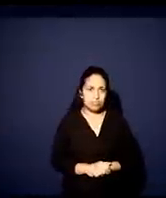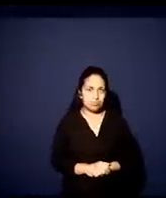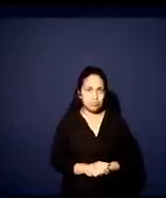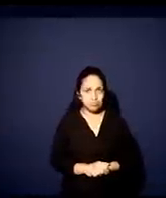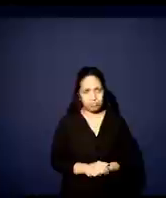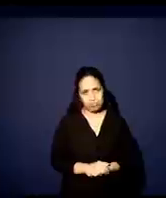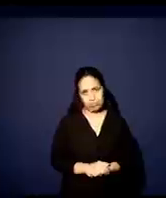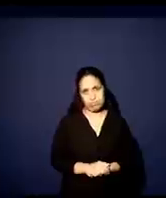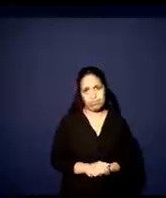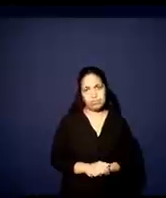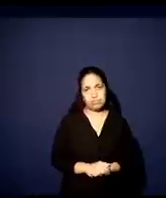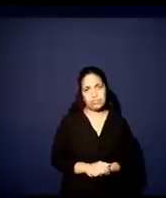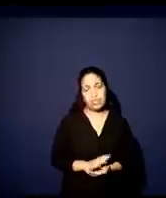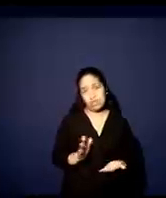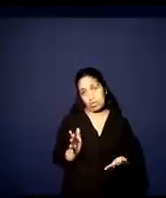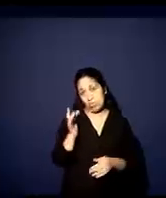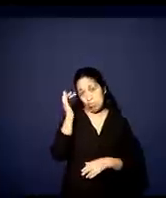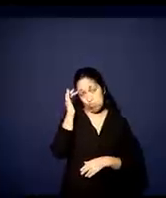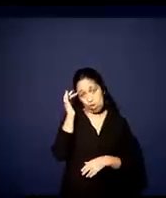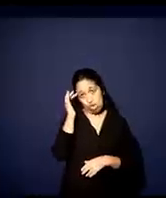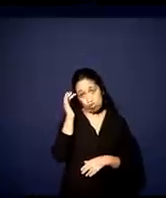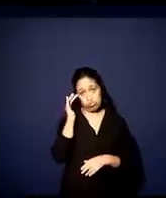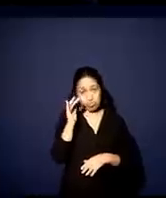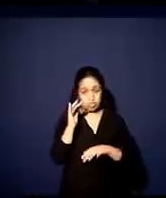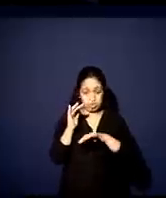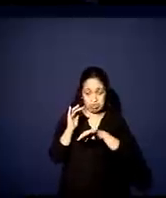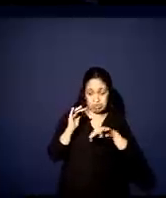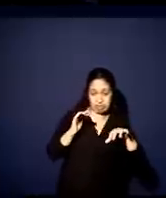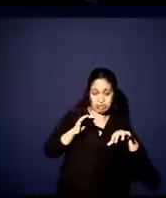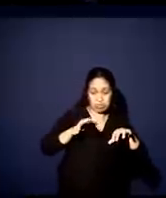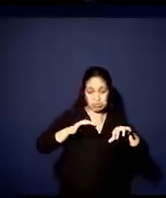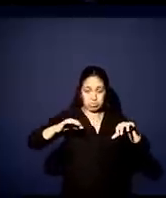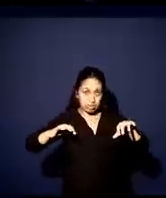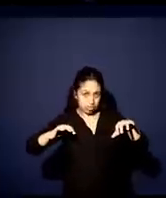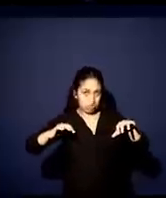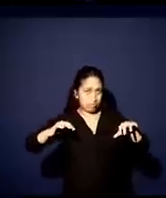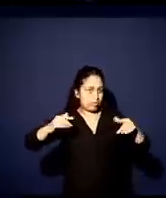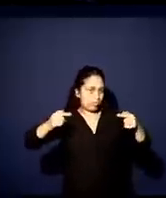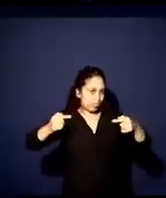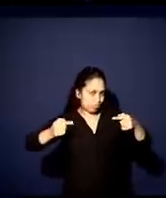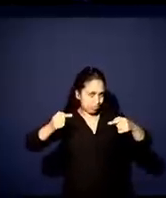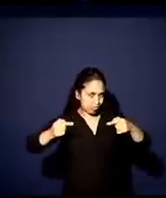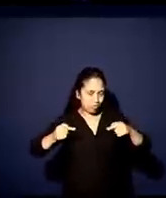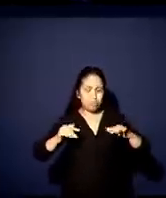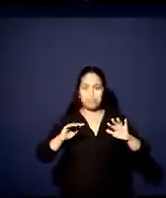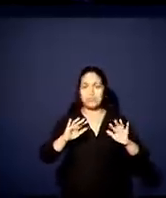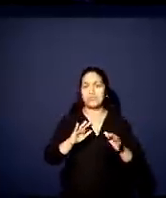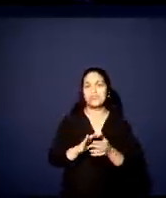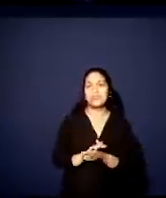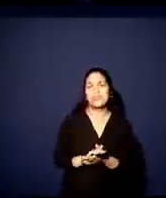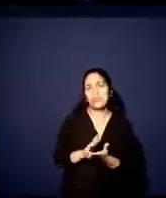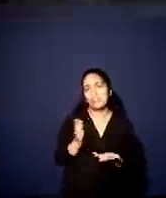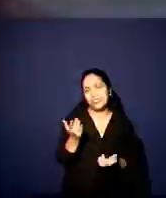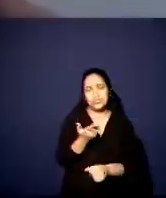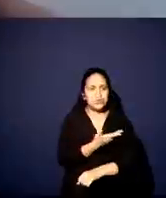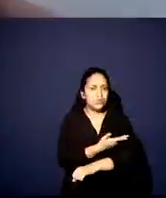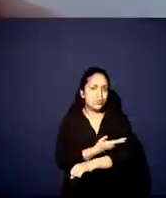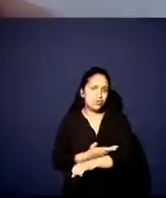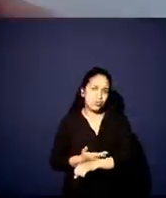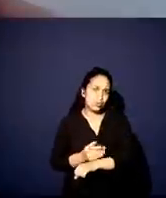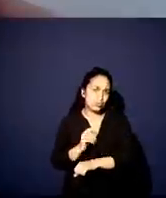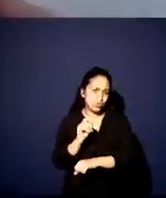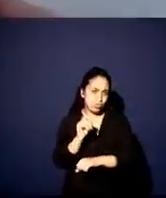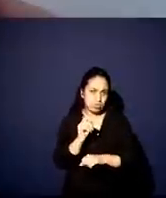Não, é que eu acho que a gente tem que separar as discussões, né? A gente tem mania de transformar